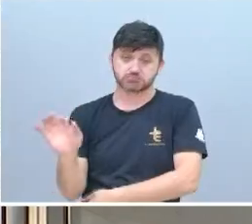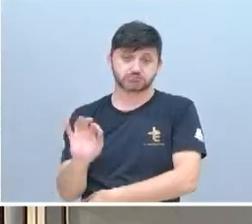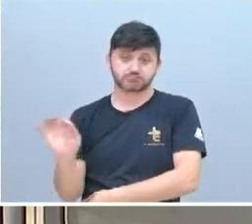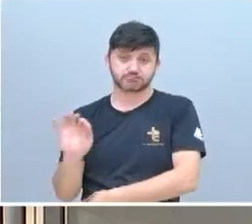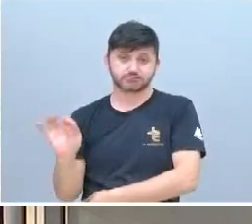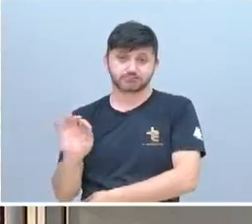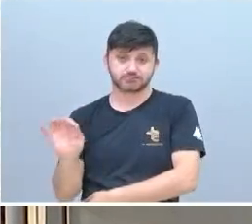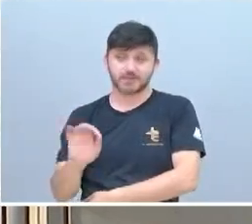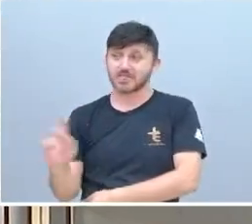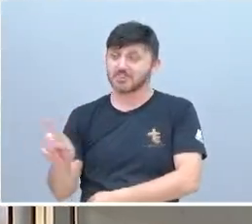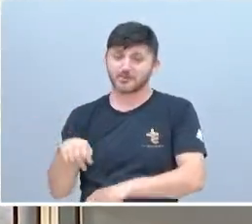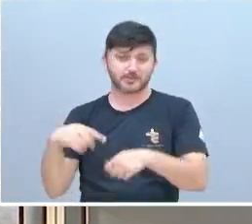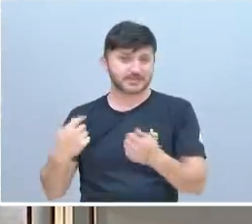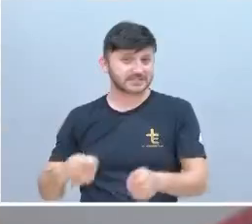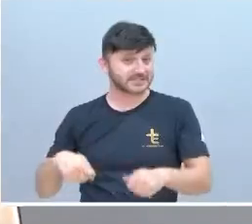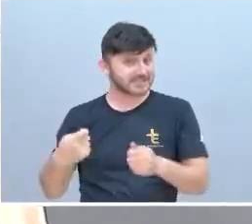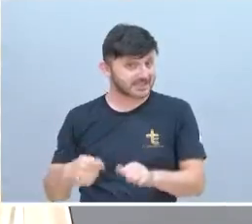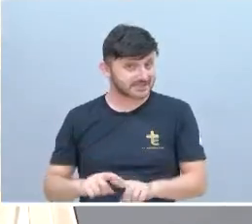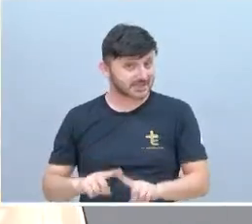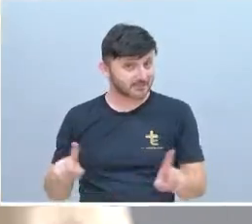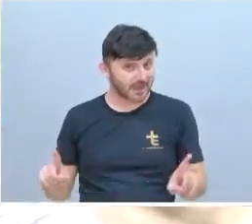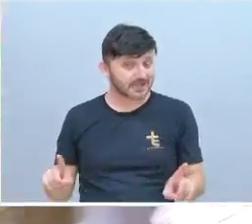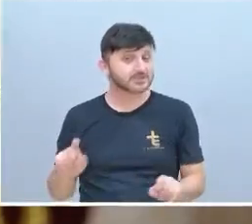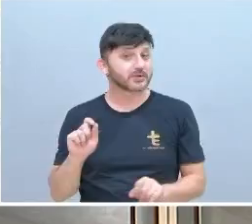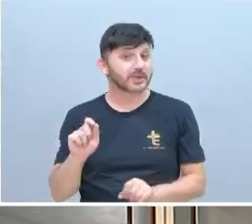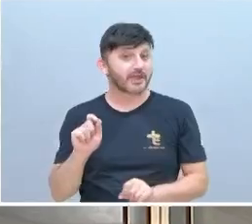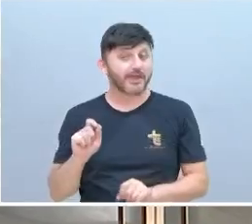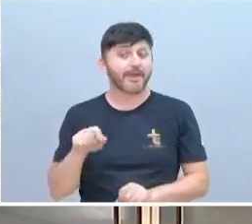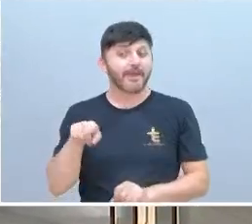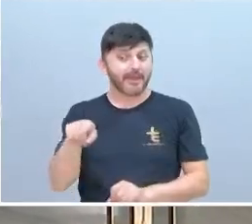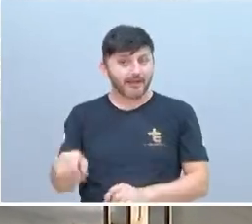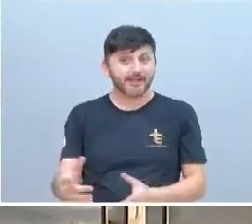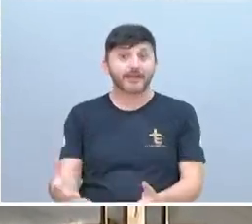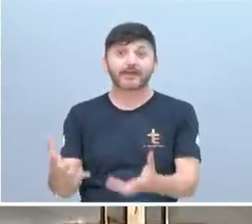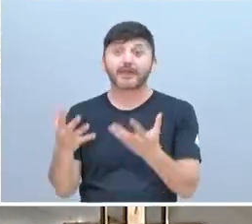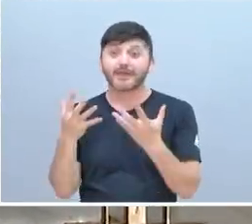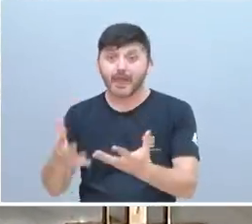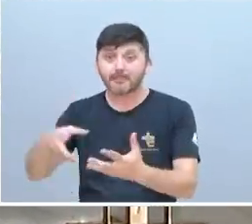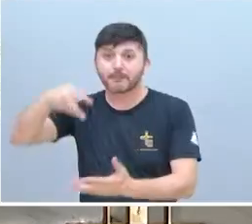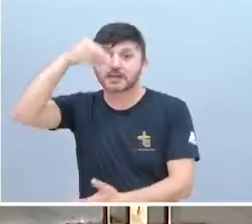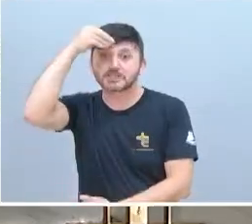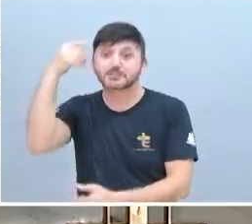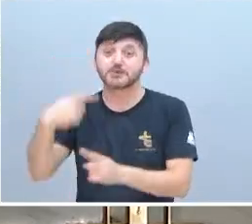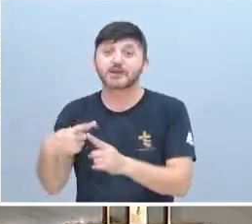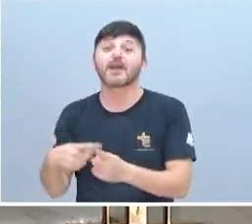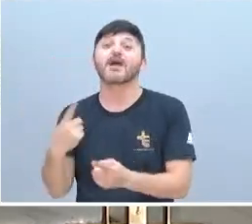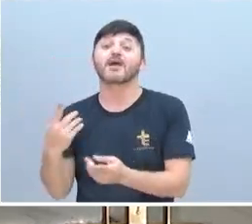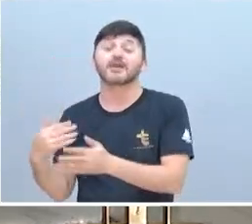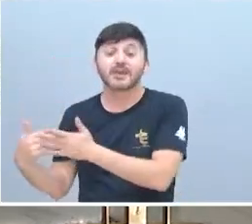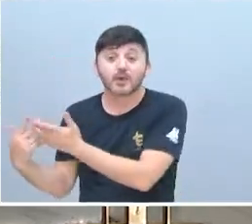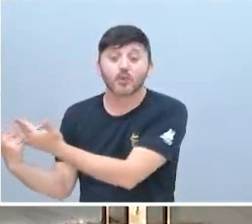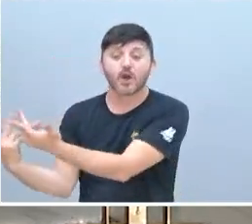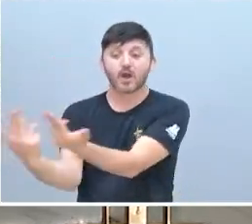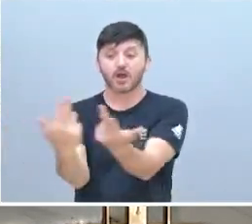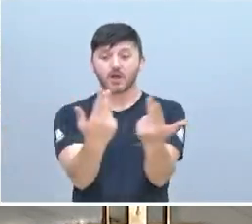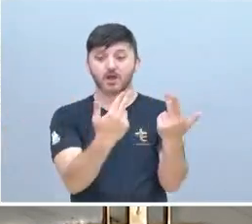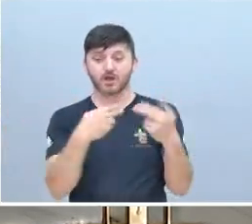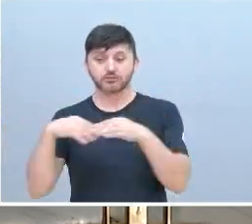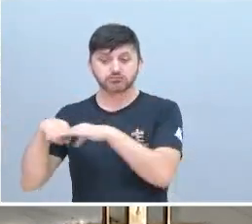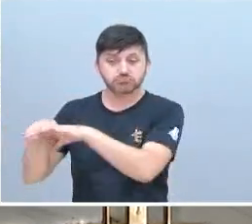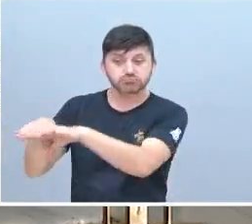Ele não precisava do batismo, mas se submeteu ao batismo